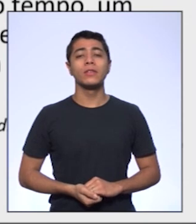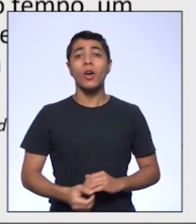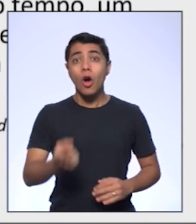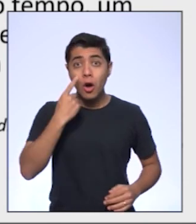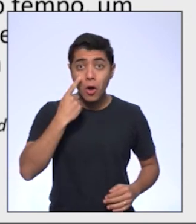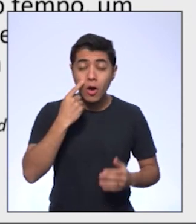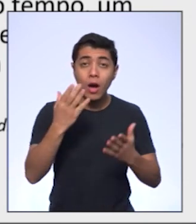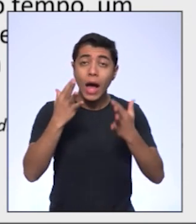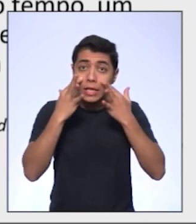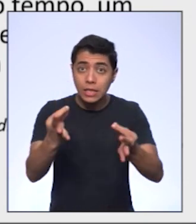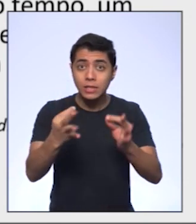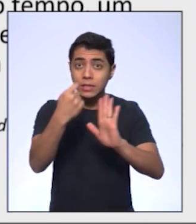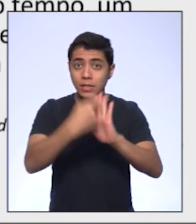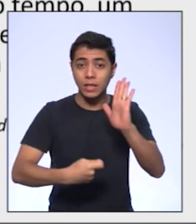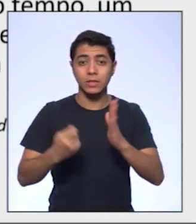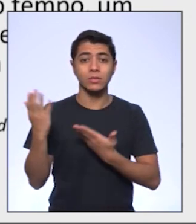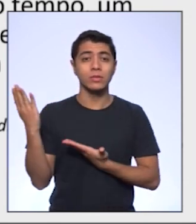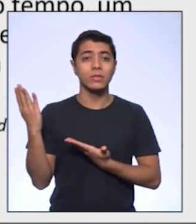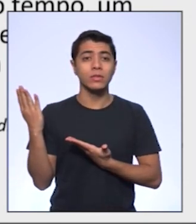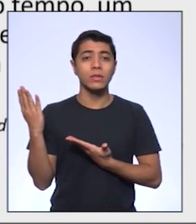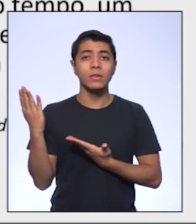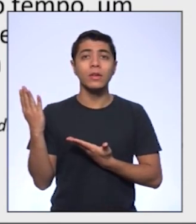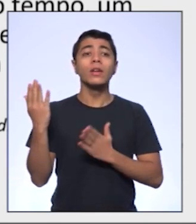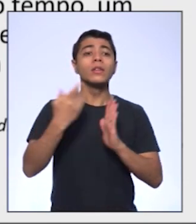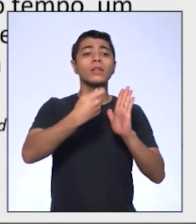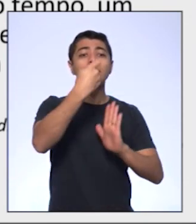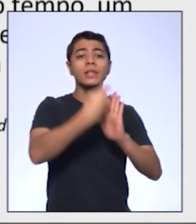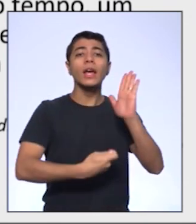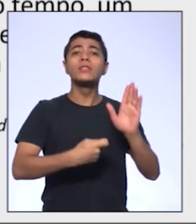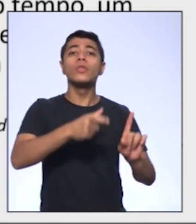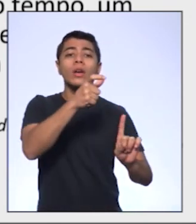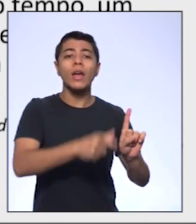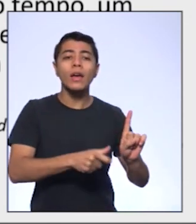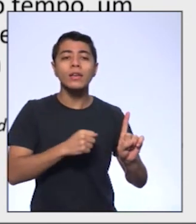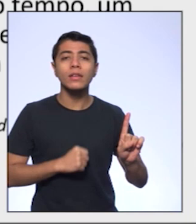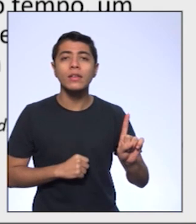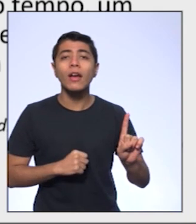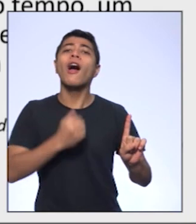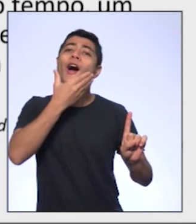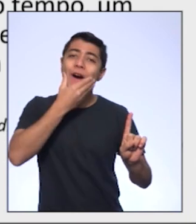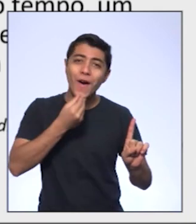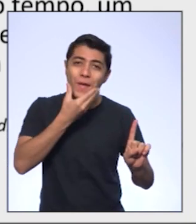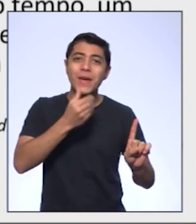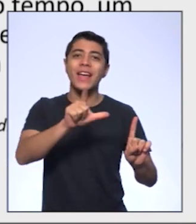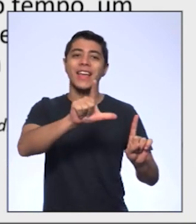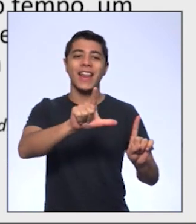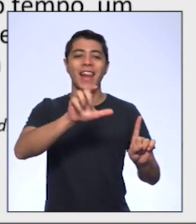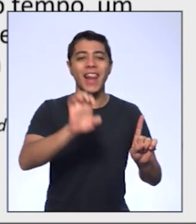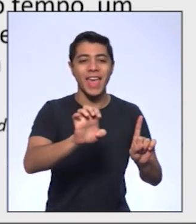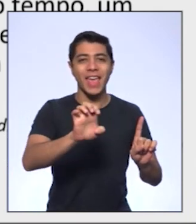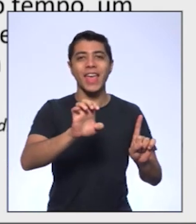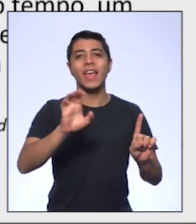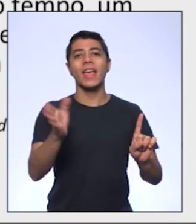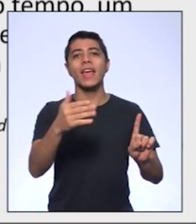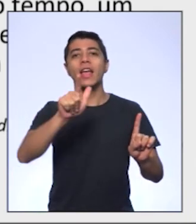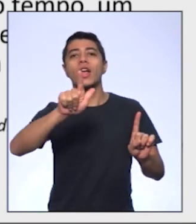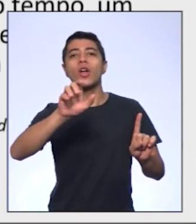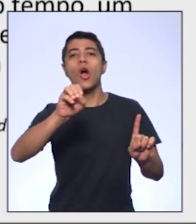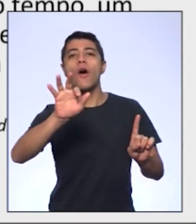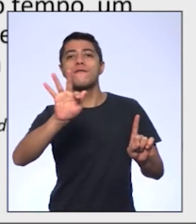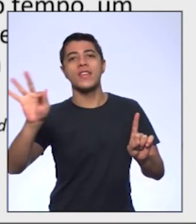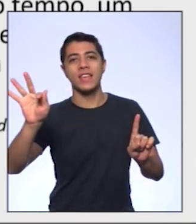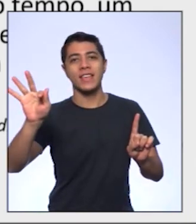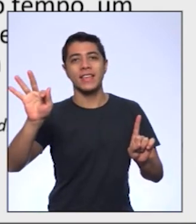Ó o texto aí, ó. Vai, ó o texto. Quem que é esse texto aí? Jacques Le Goff. Ó o nome do livro, Os Intelectuais da Idade